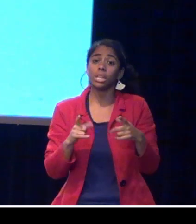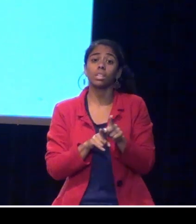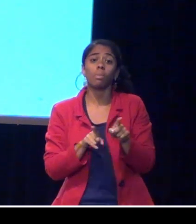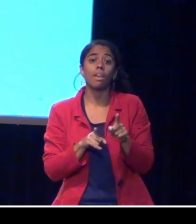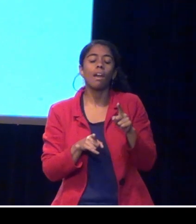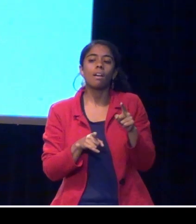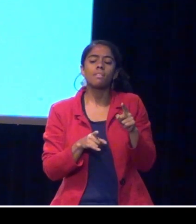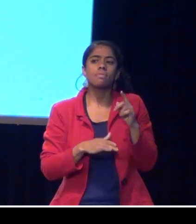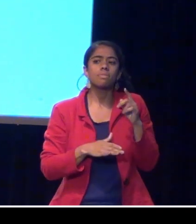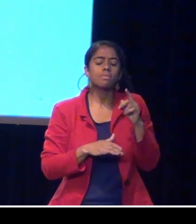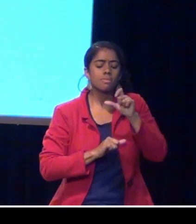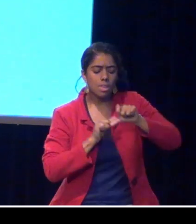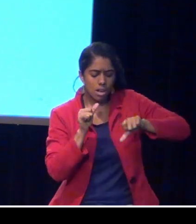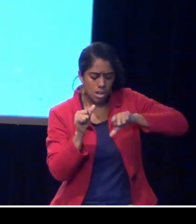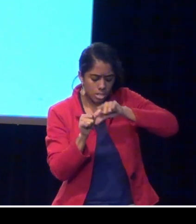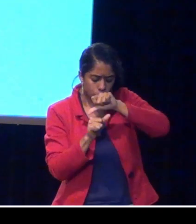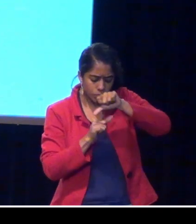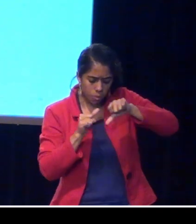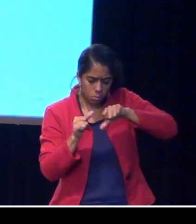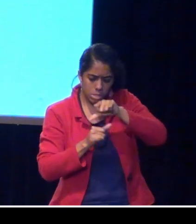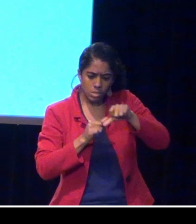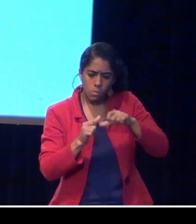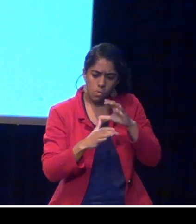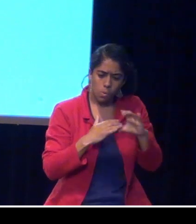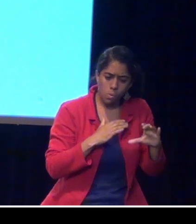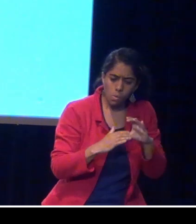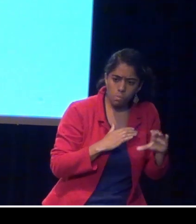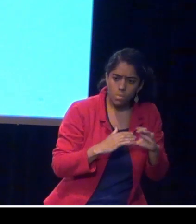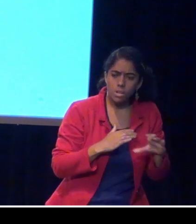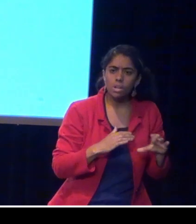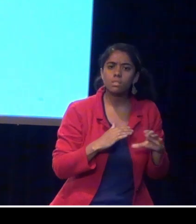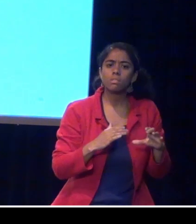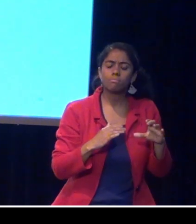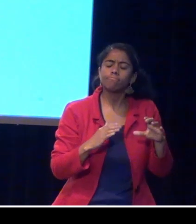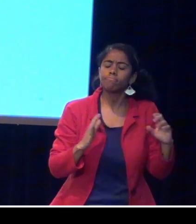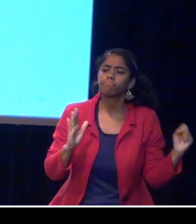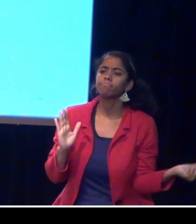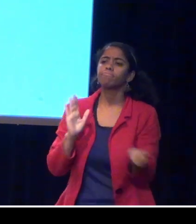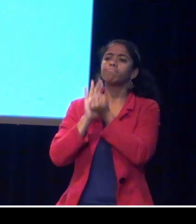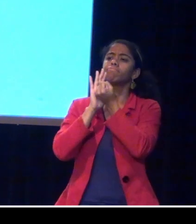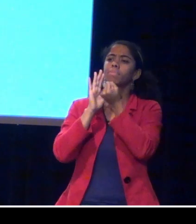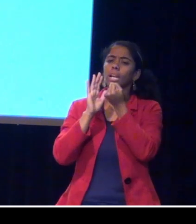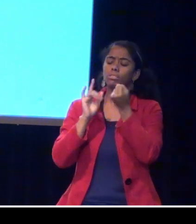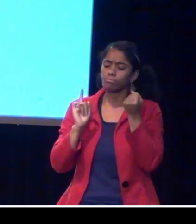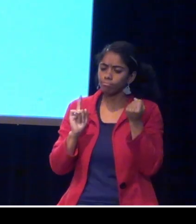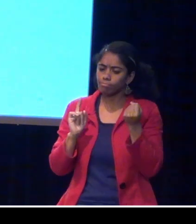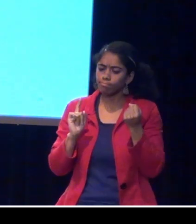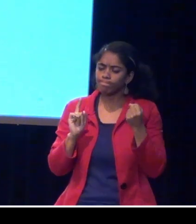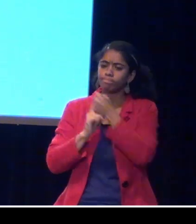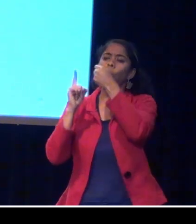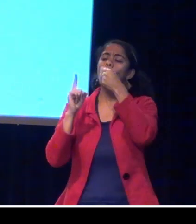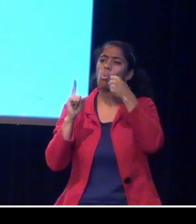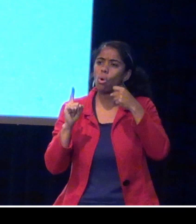essa transformação que vivemos da comunicação tem um impacto similar à criação do alfabeto